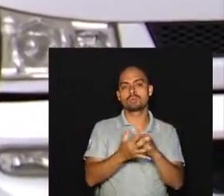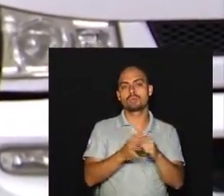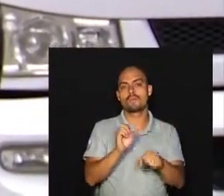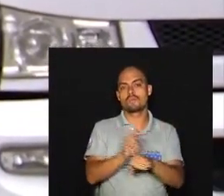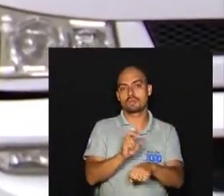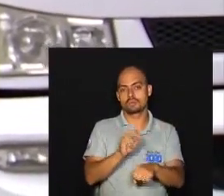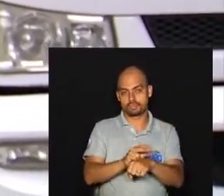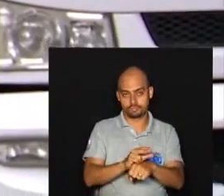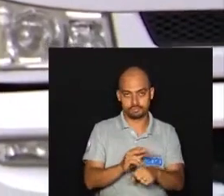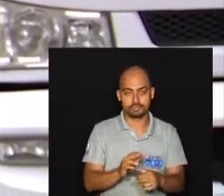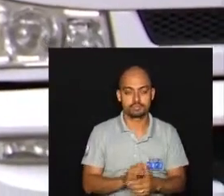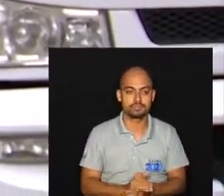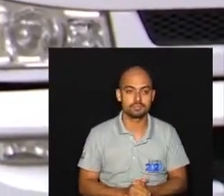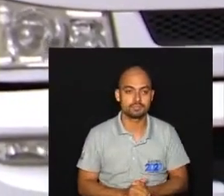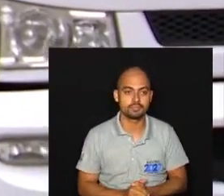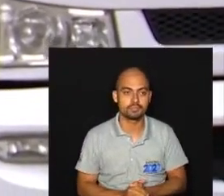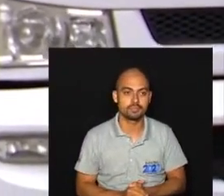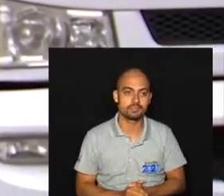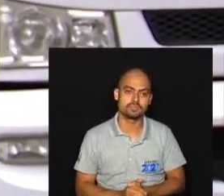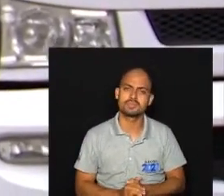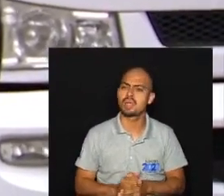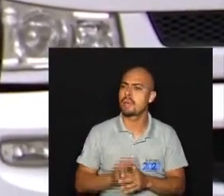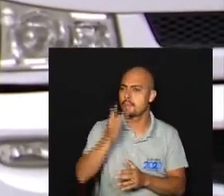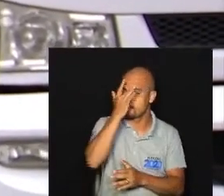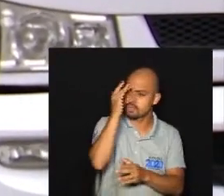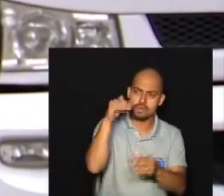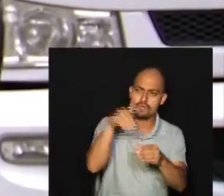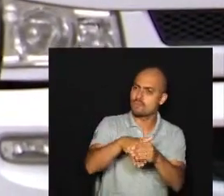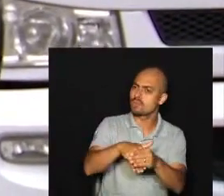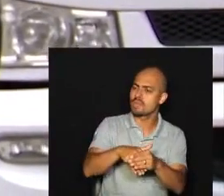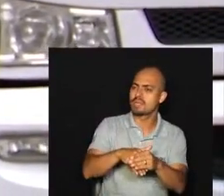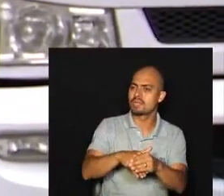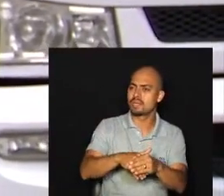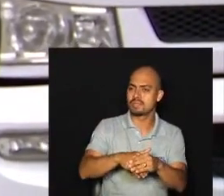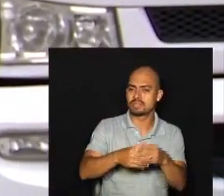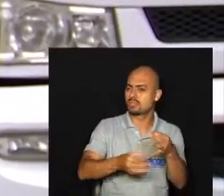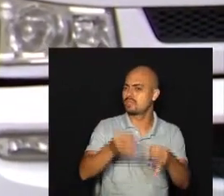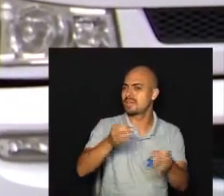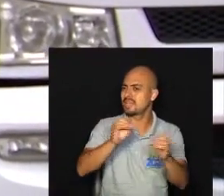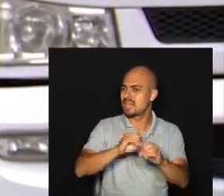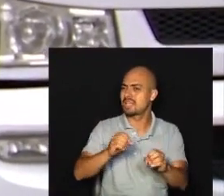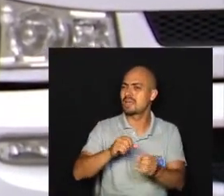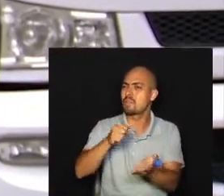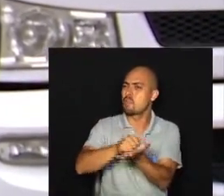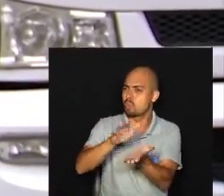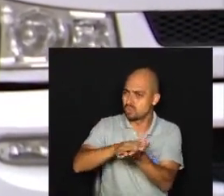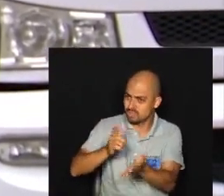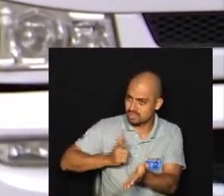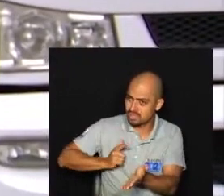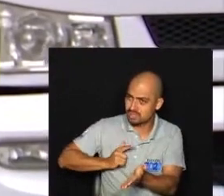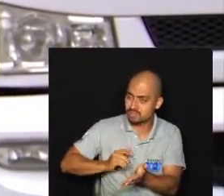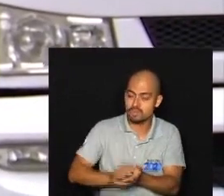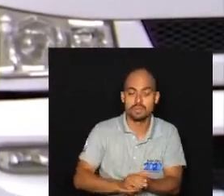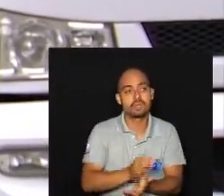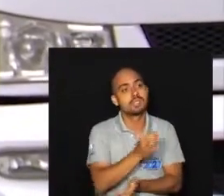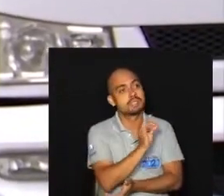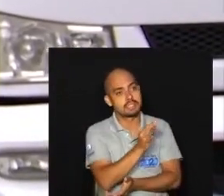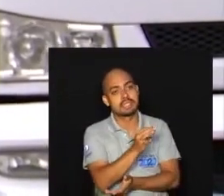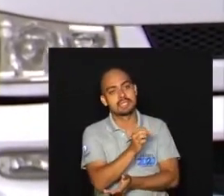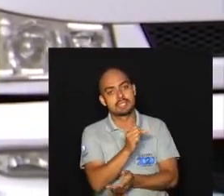vai utilizar a biometria esse ano. Agora, quem não votar e não justificar pode sofrer alguma penalidade? Sim, quem não vota e não justifica